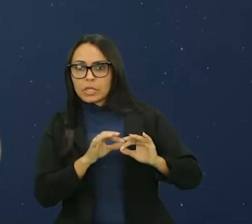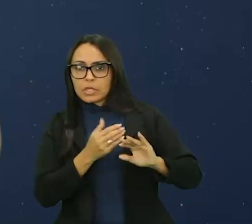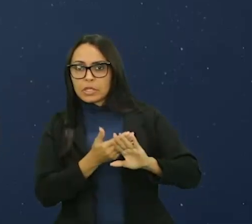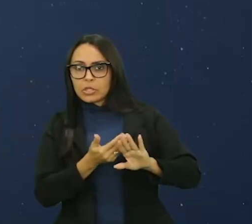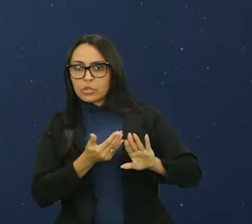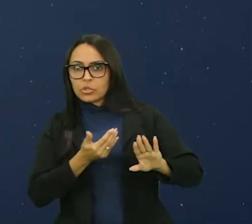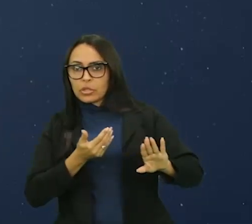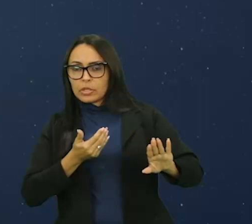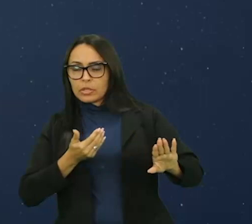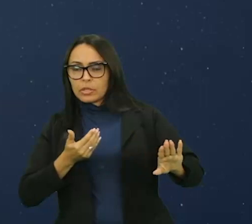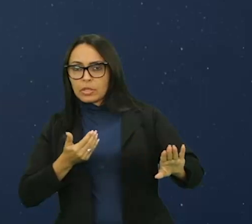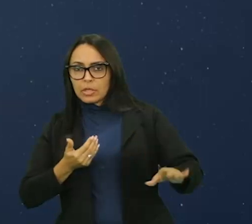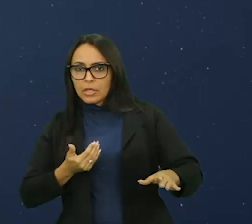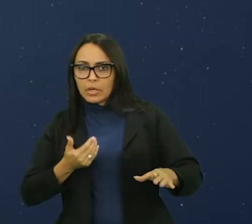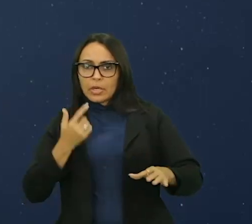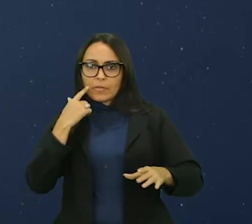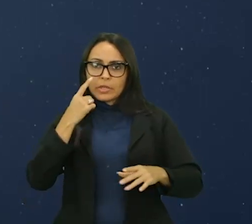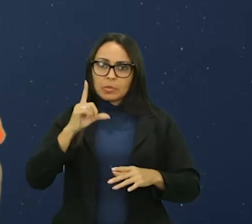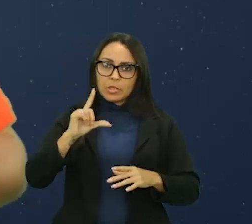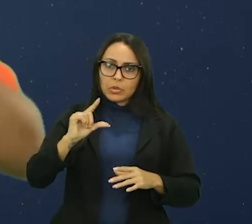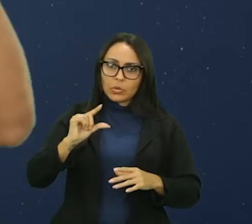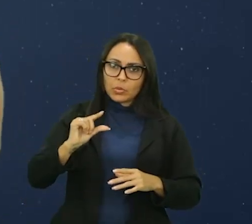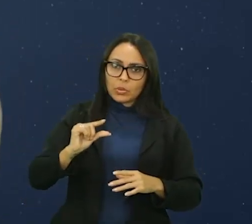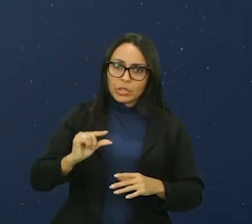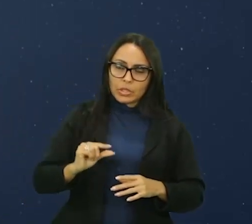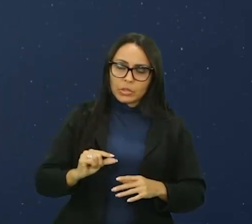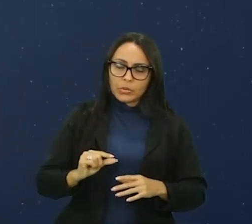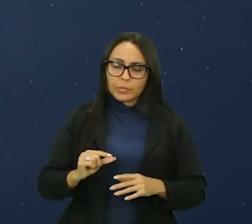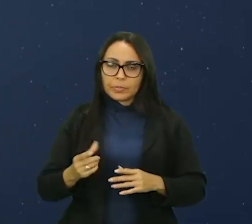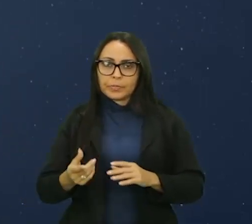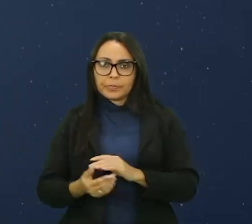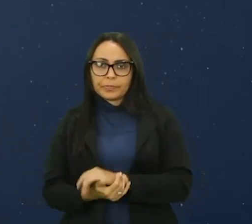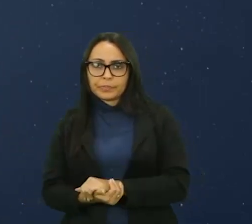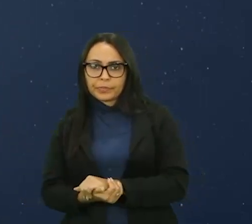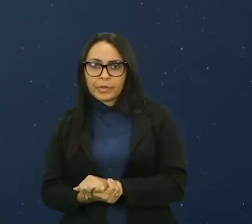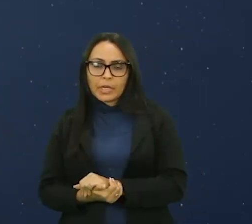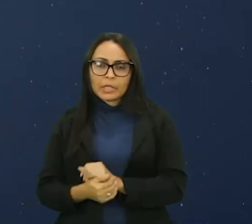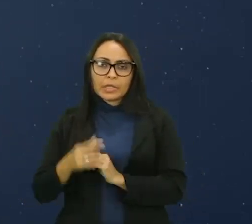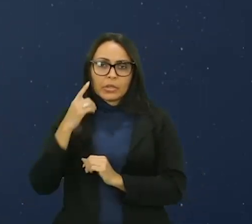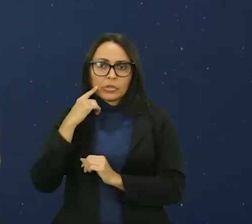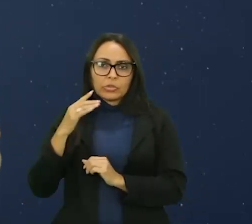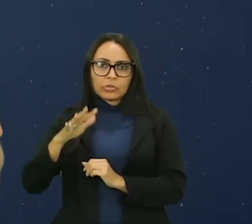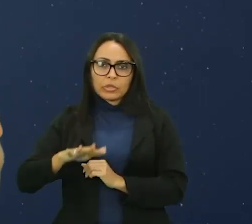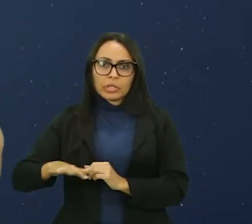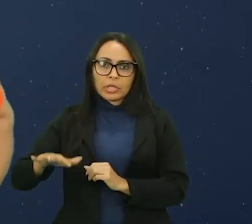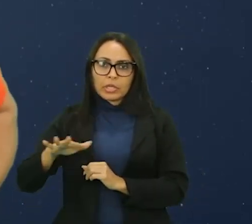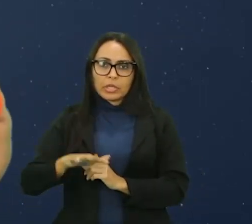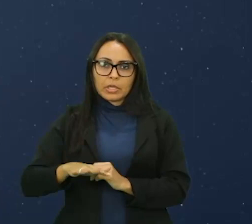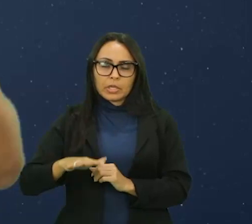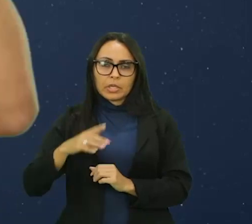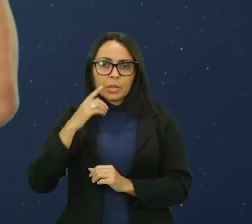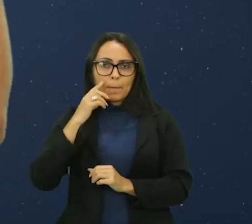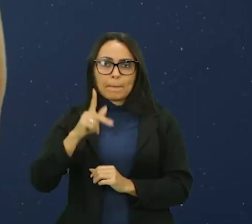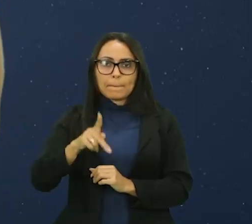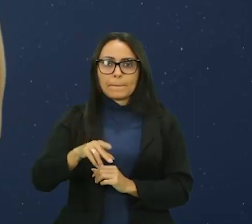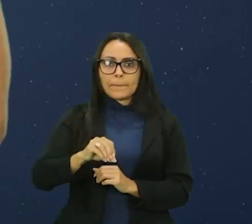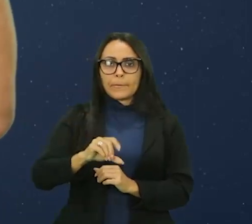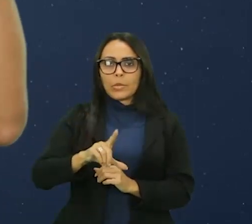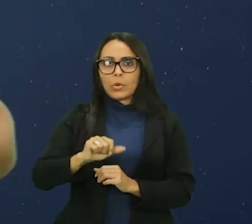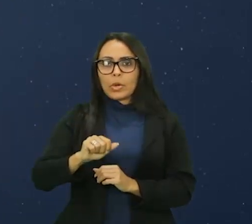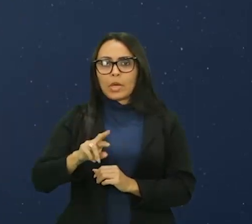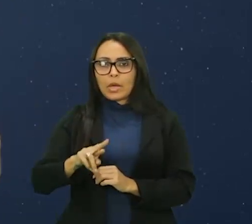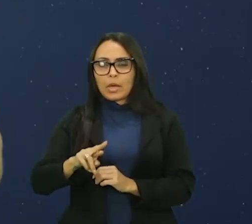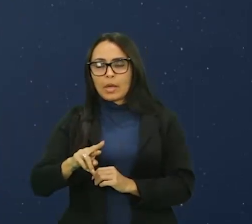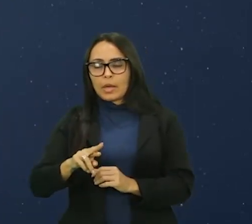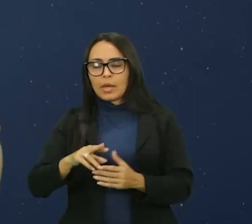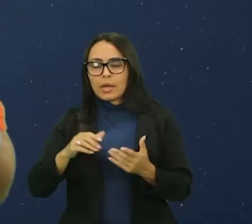médias térmicas vão diminuindo, até chegar nas zonas polares, seja ela zona polar ártica,